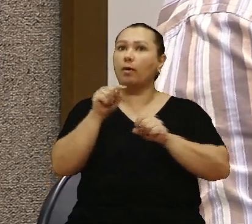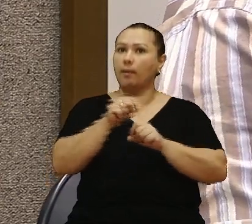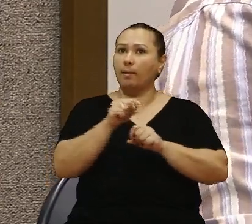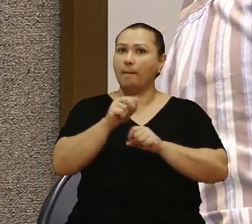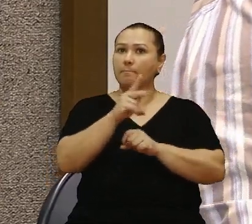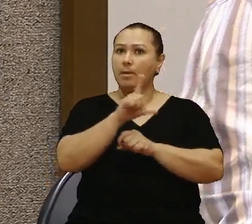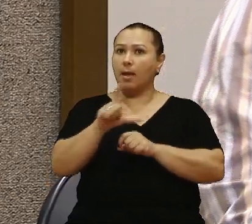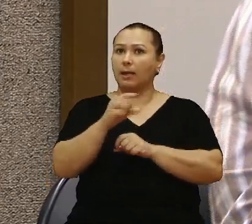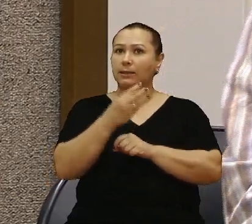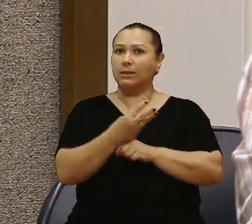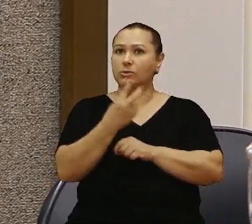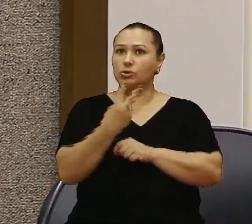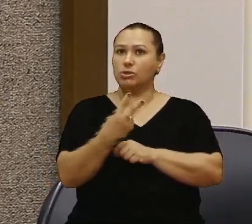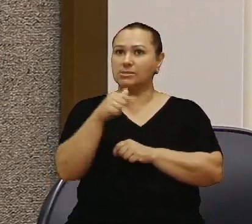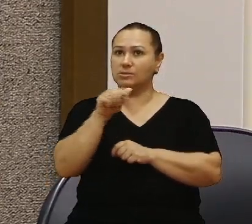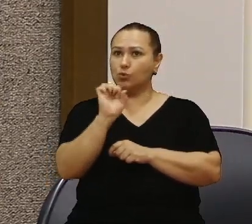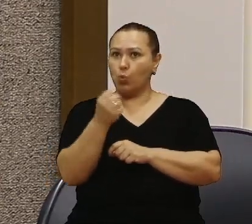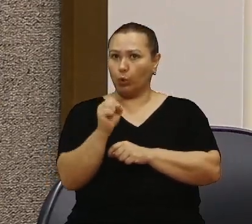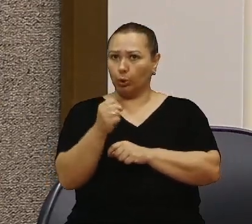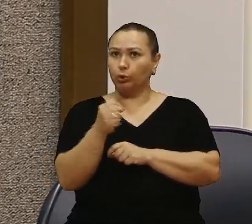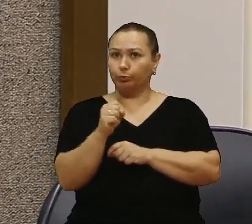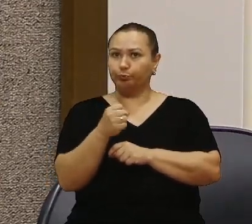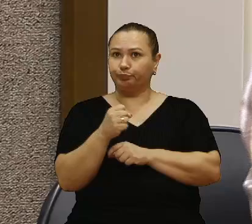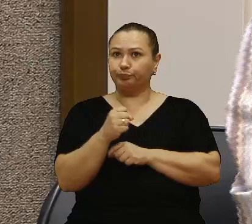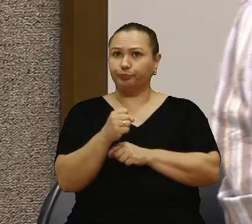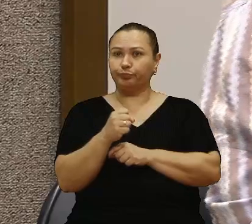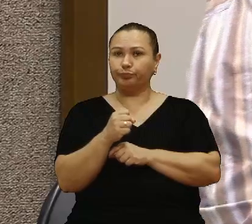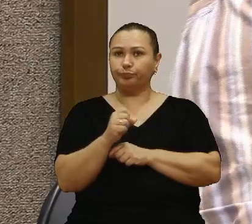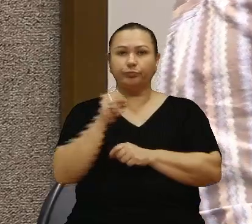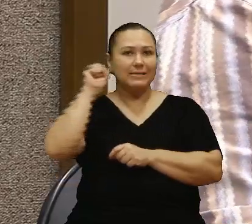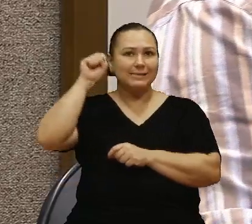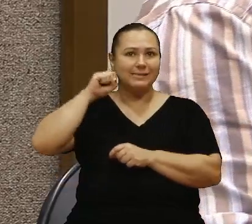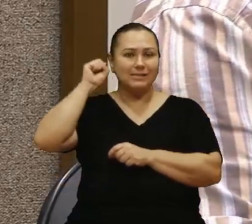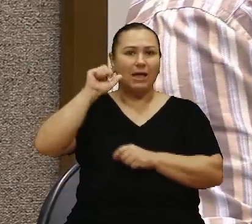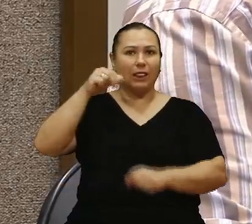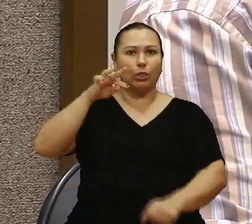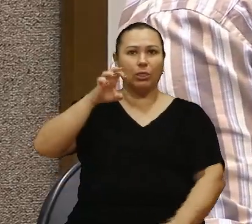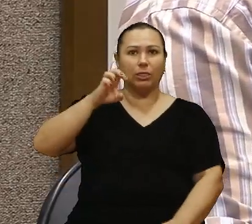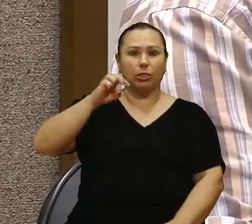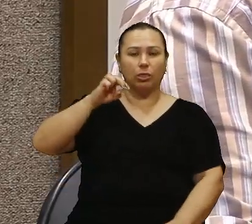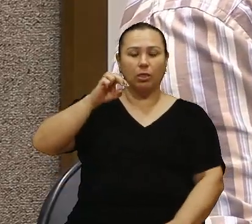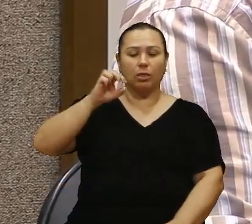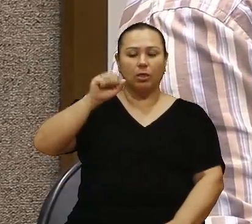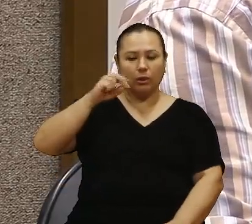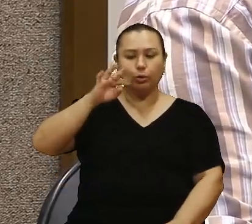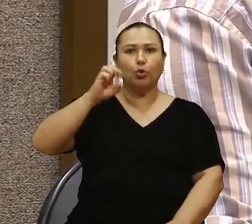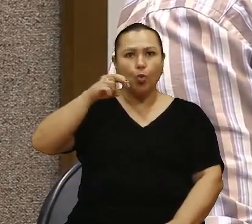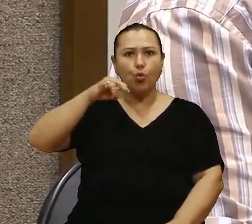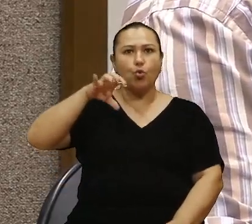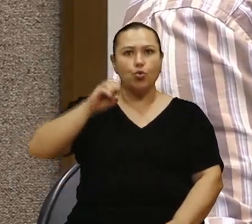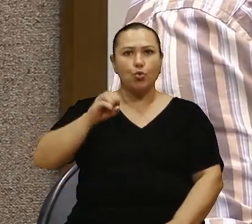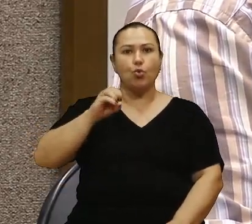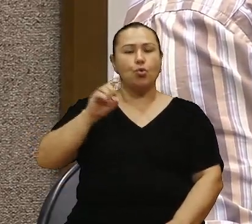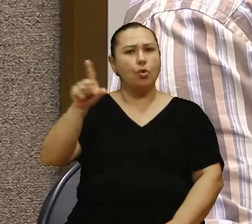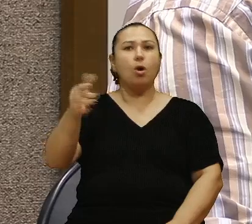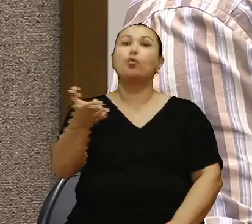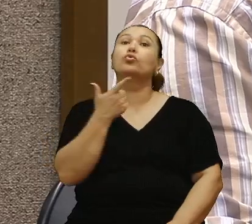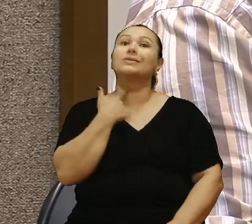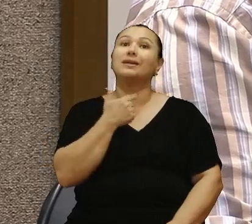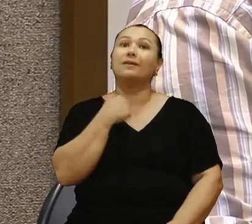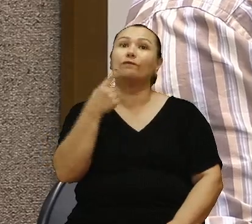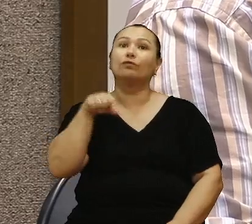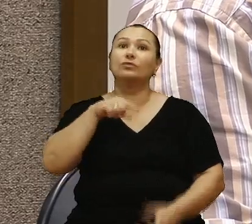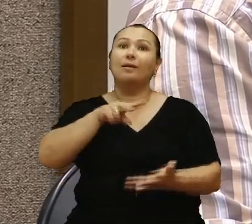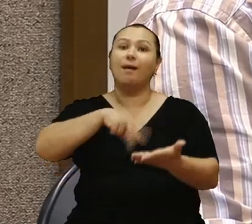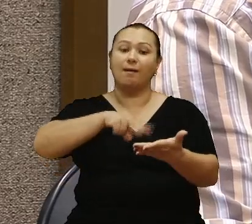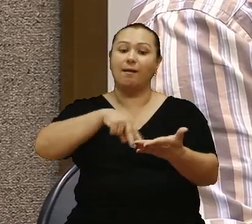PL 3278 do senador Antônio Anastasias, gostaria que vocês lessem, porque